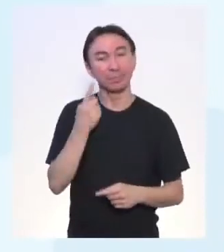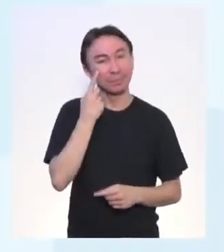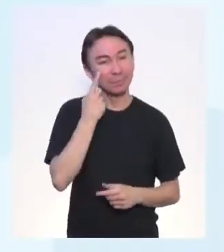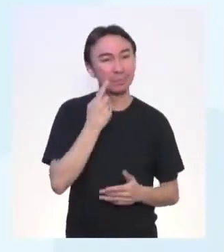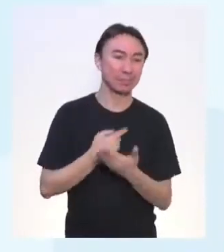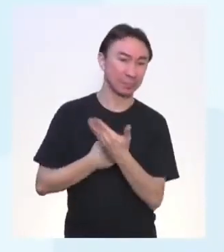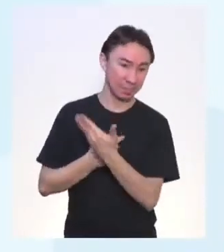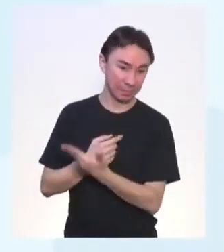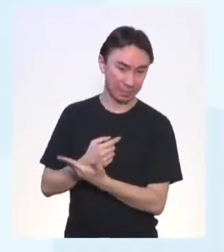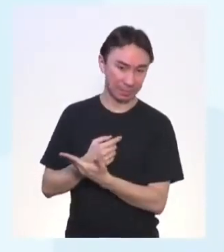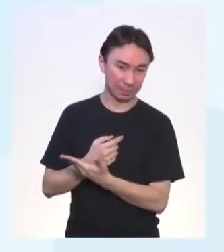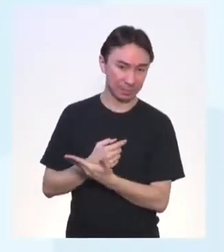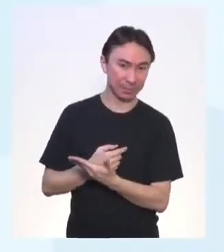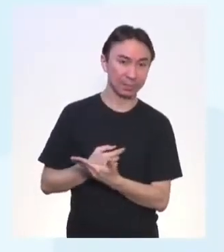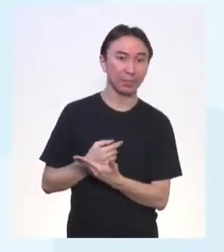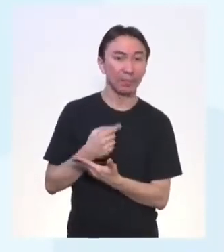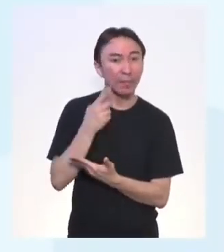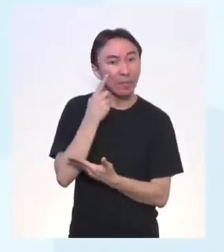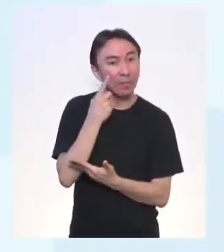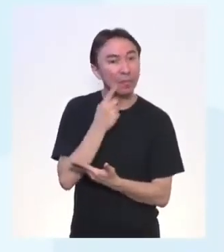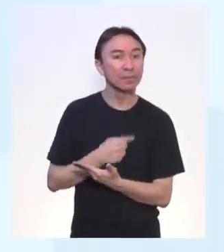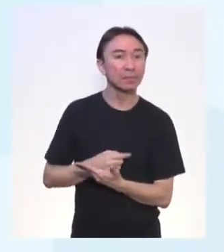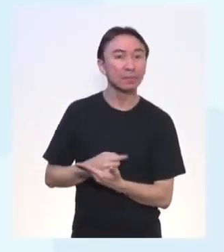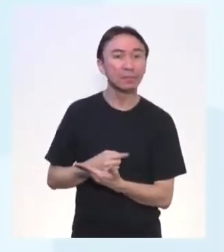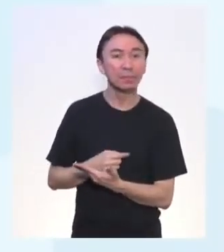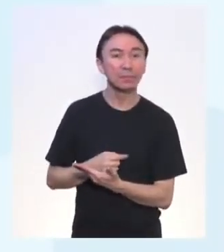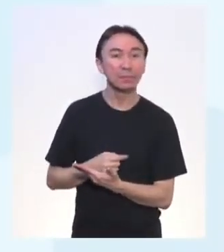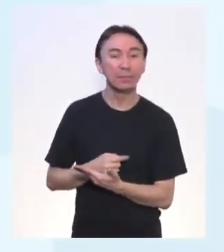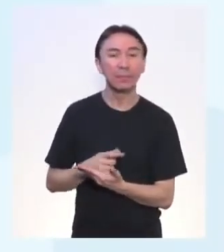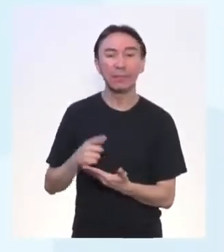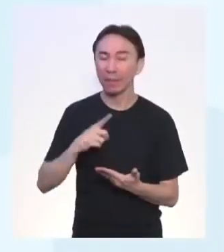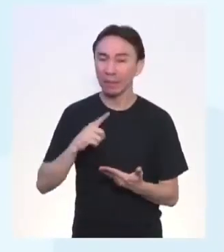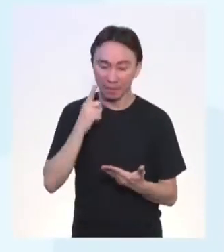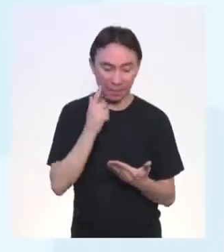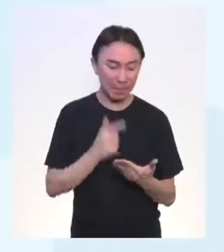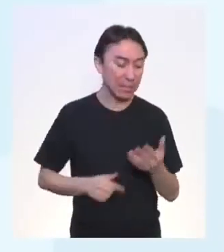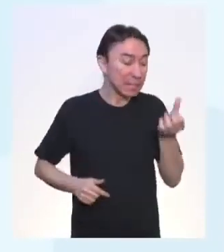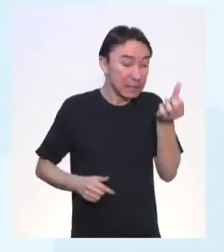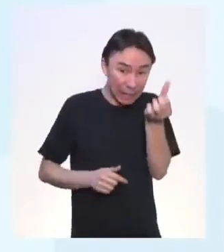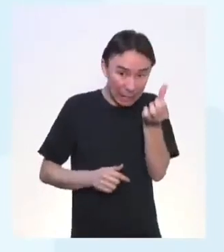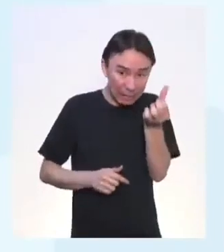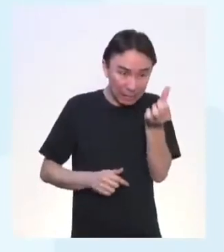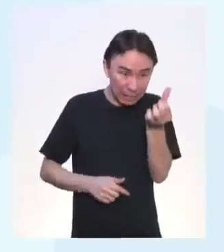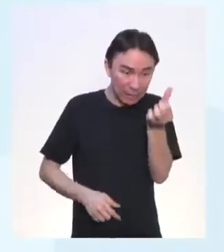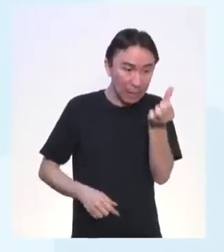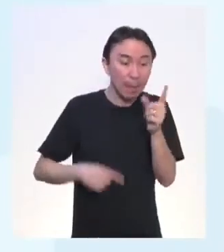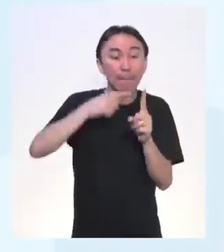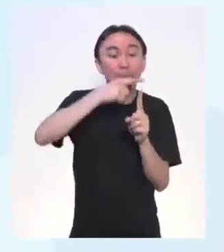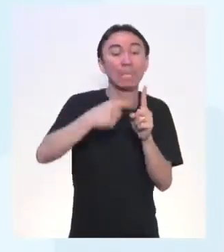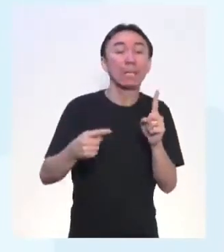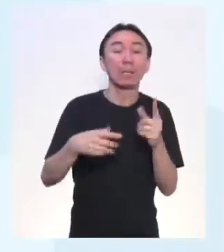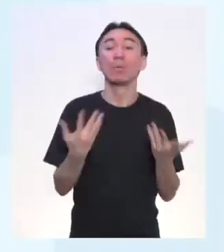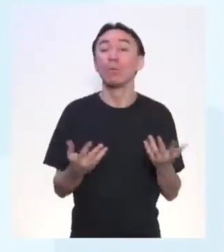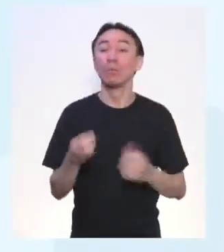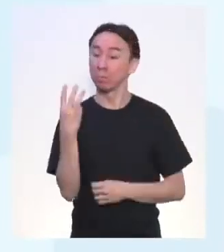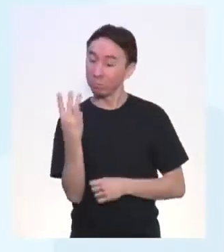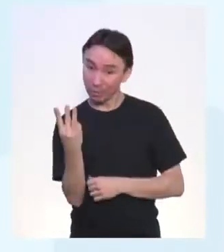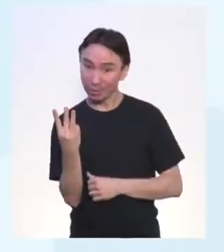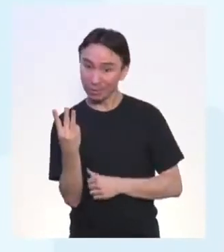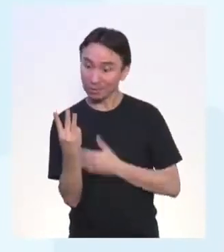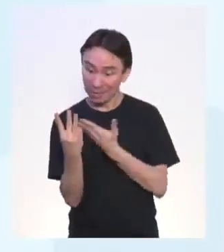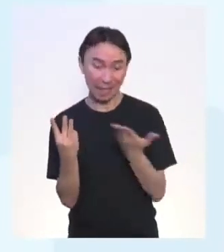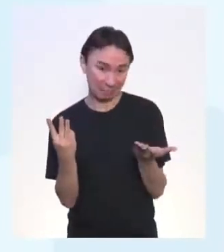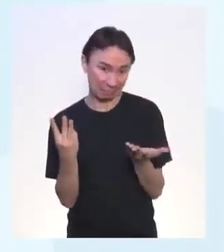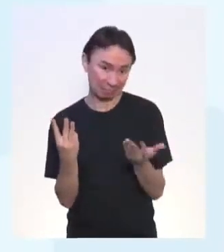gente pensar, o 6, o 3, ele é a metade do 3. Então, ó,